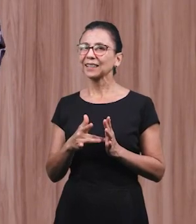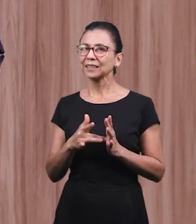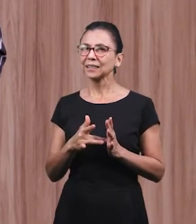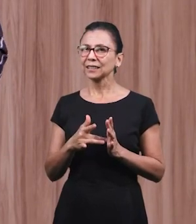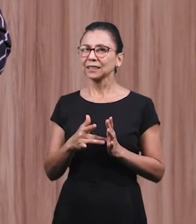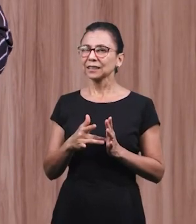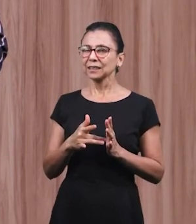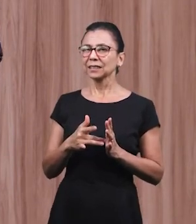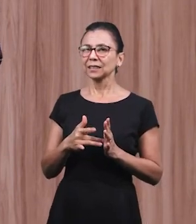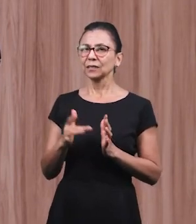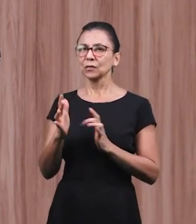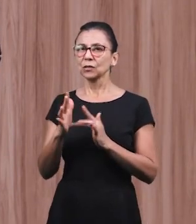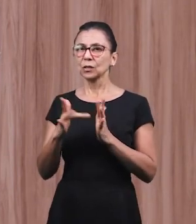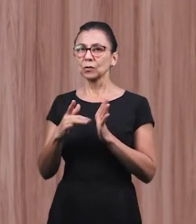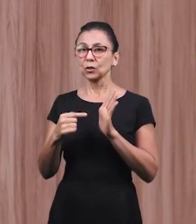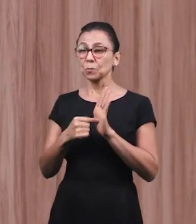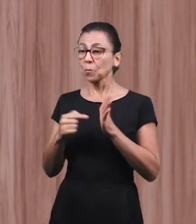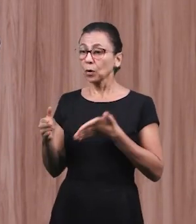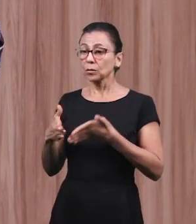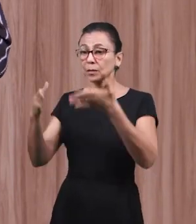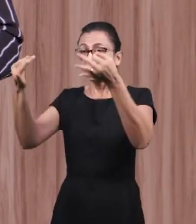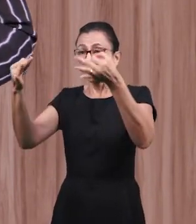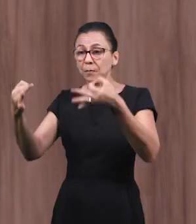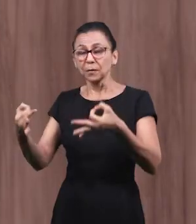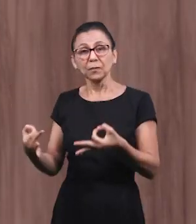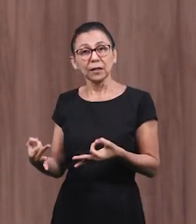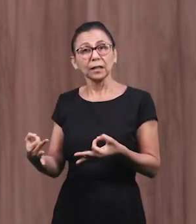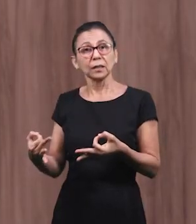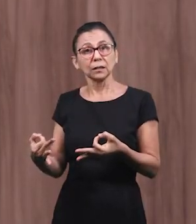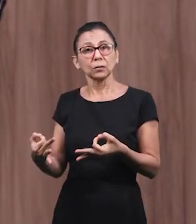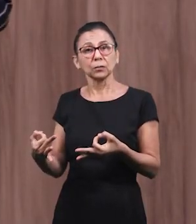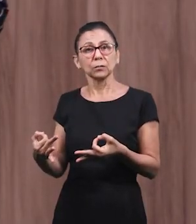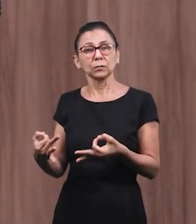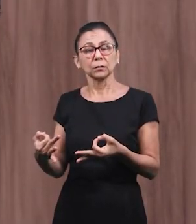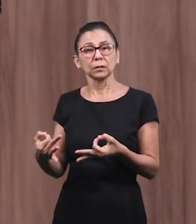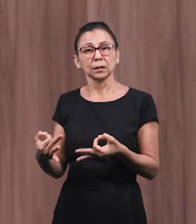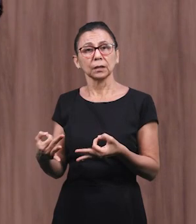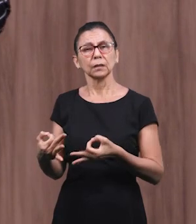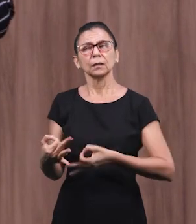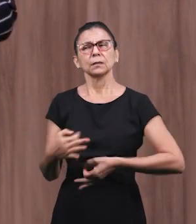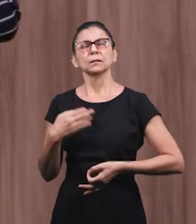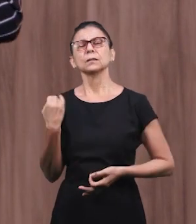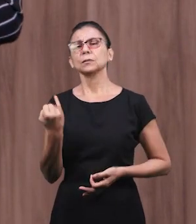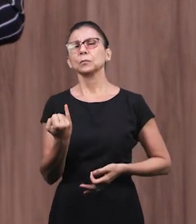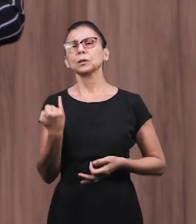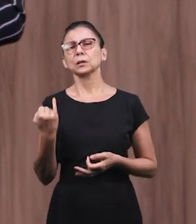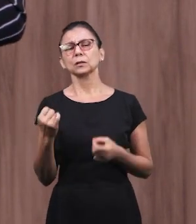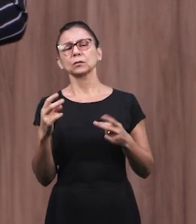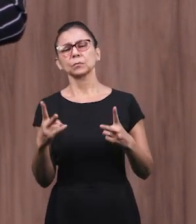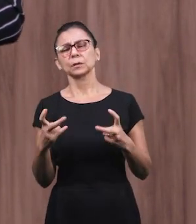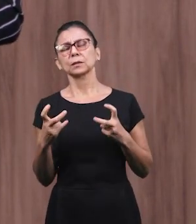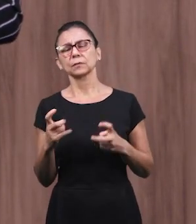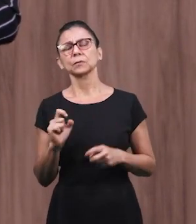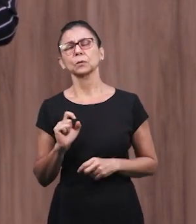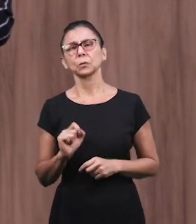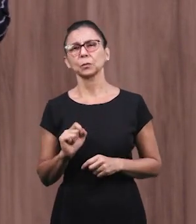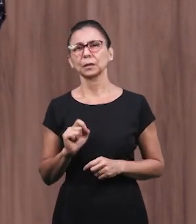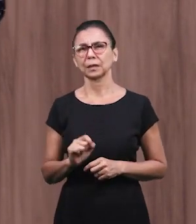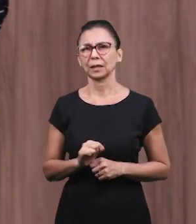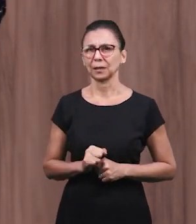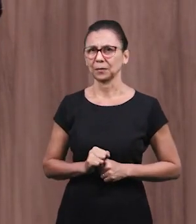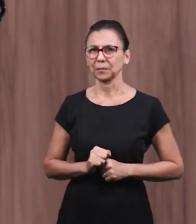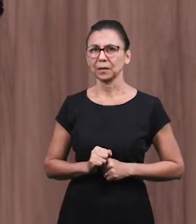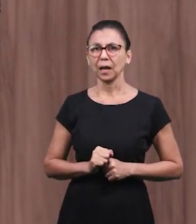que ilumina e orienta essa caminhada. Mas é importante notar que não é